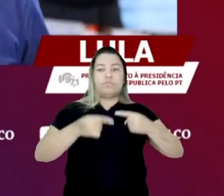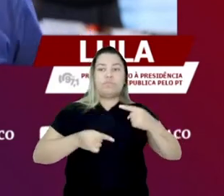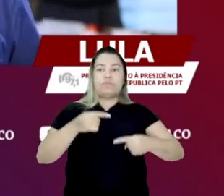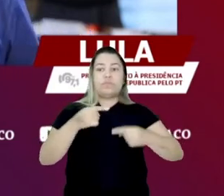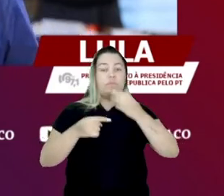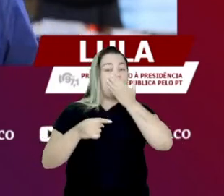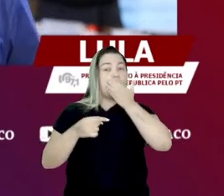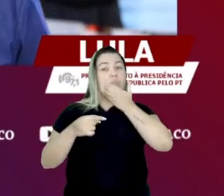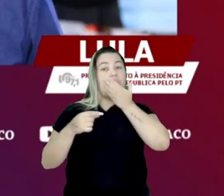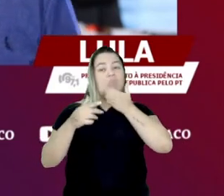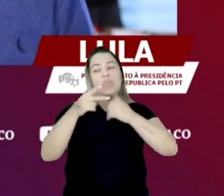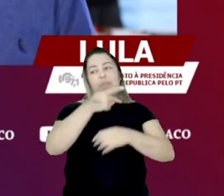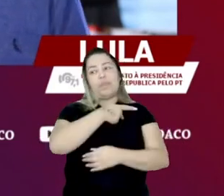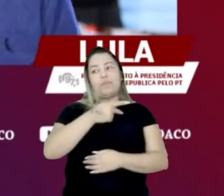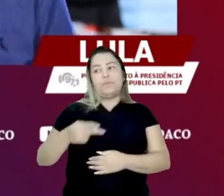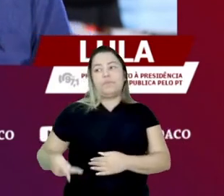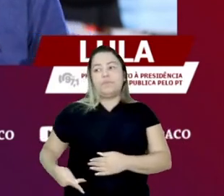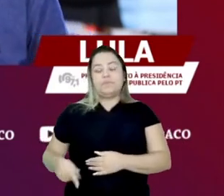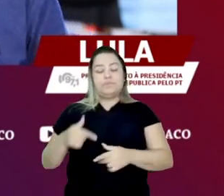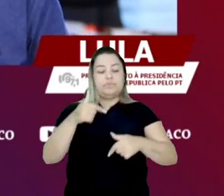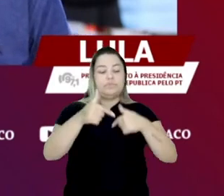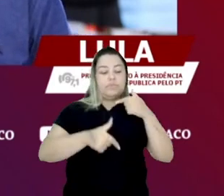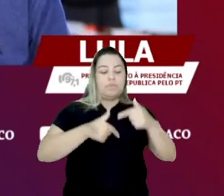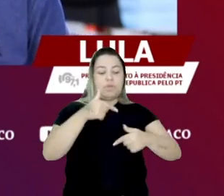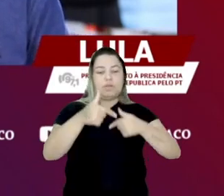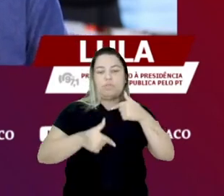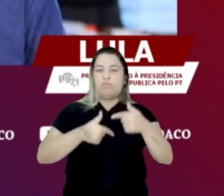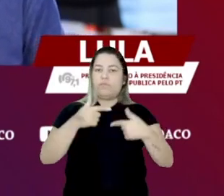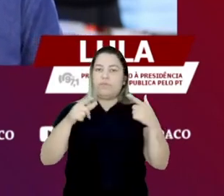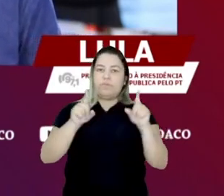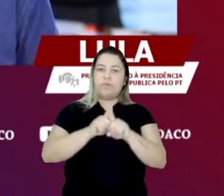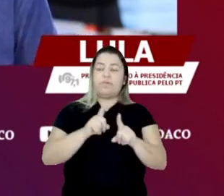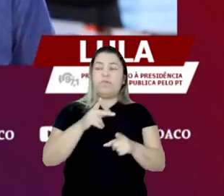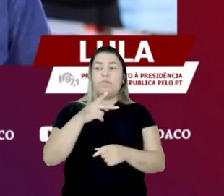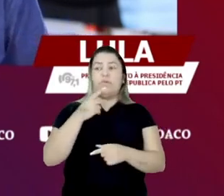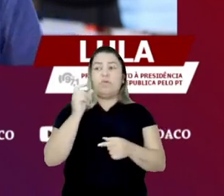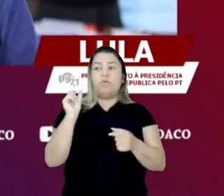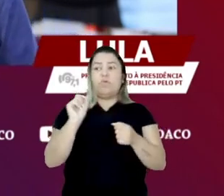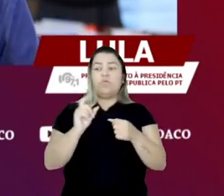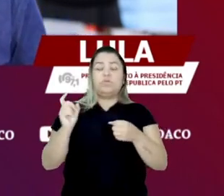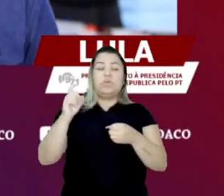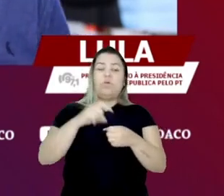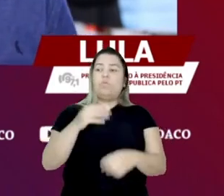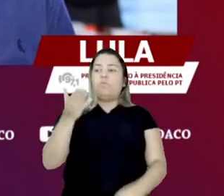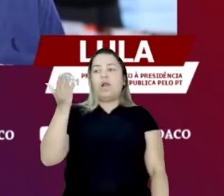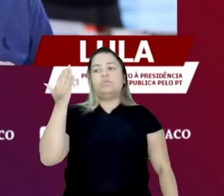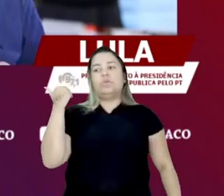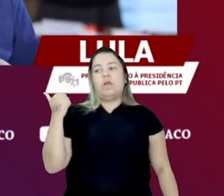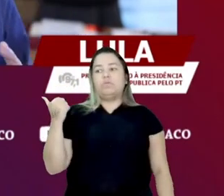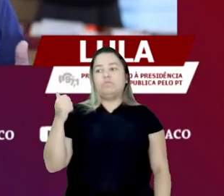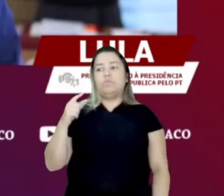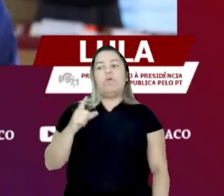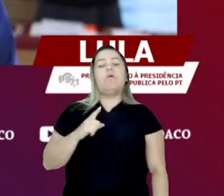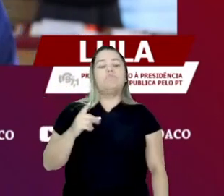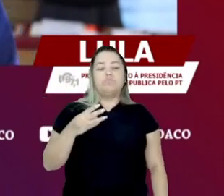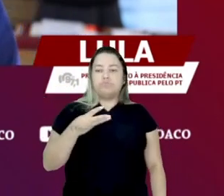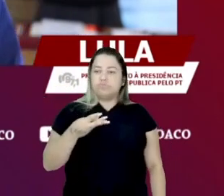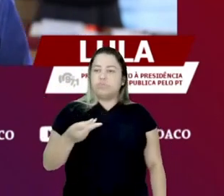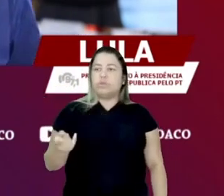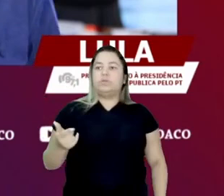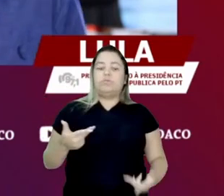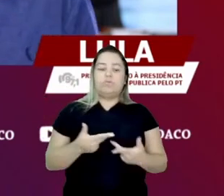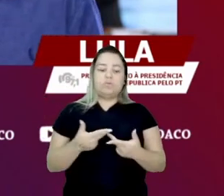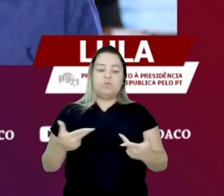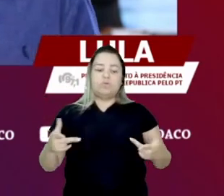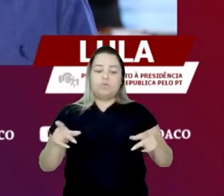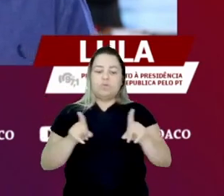estava superado. O que nós queremos é fazer uma legislação trabalhista atualizada ao momento histórico da ciência e